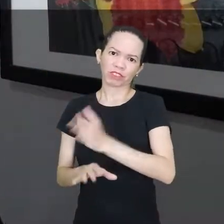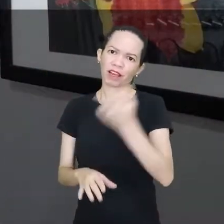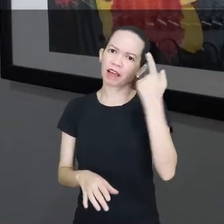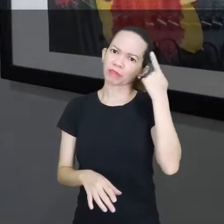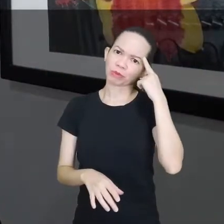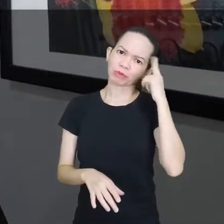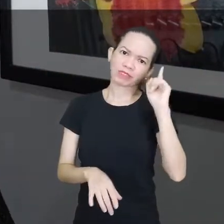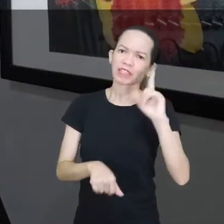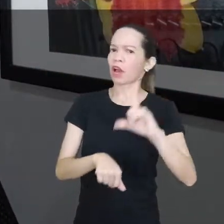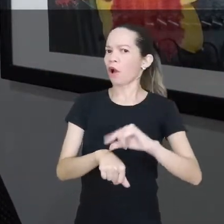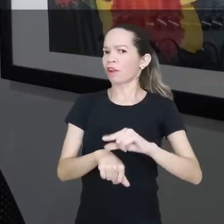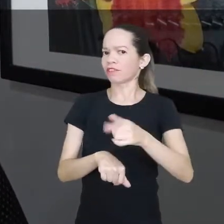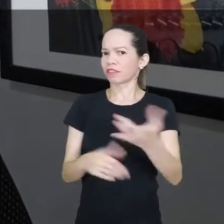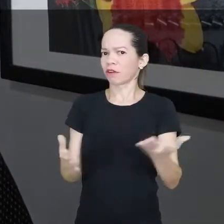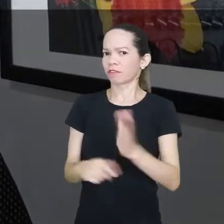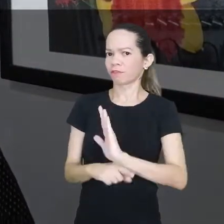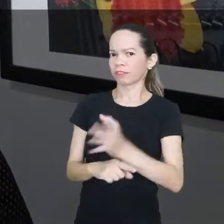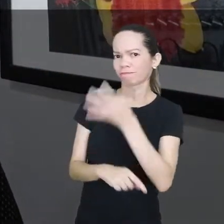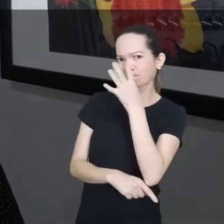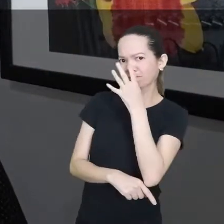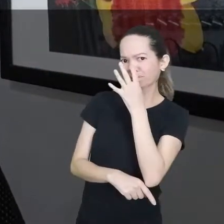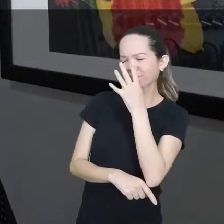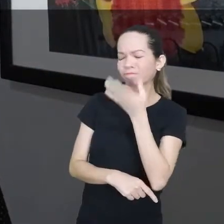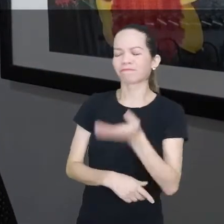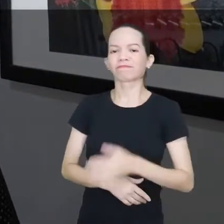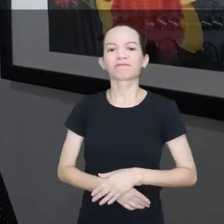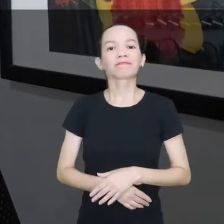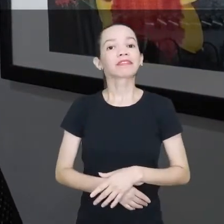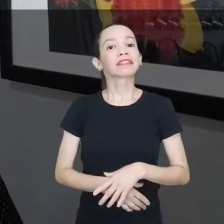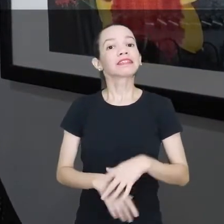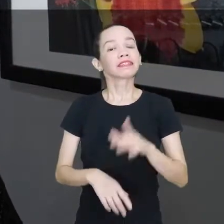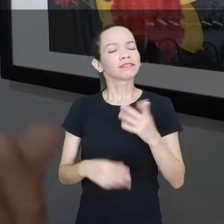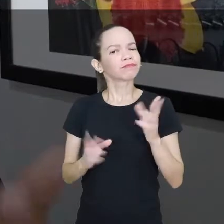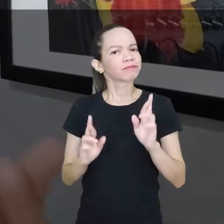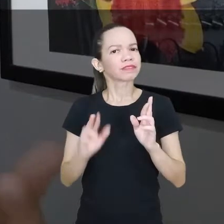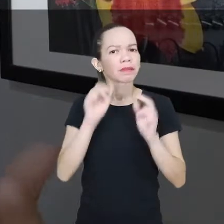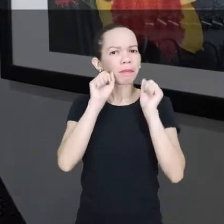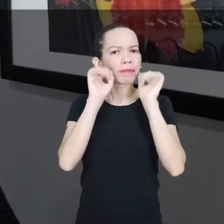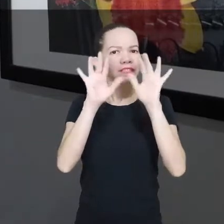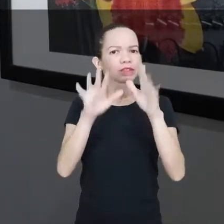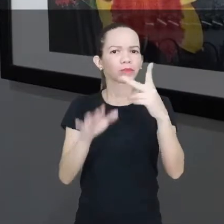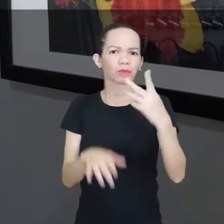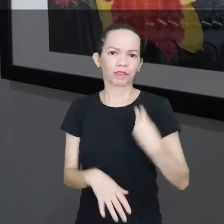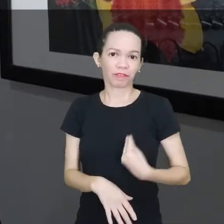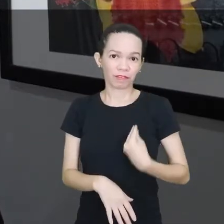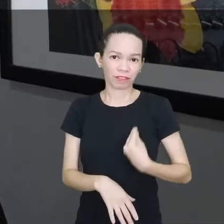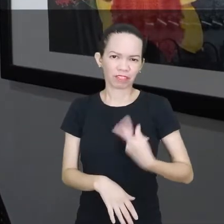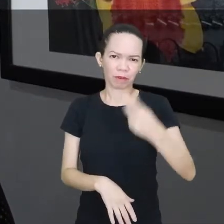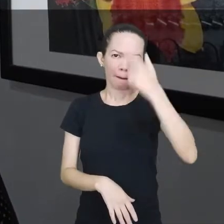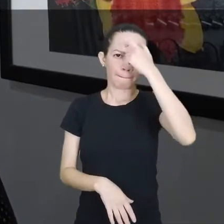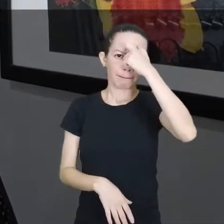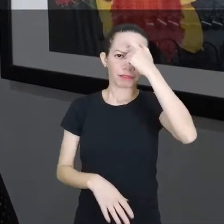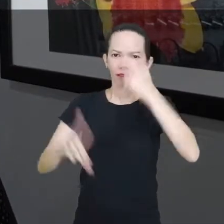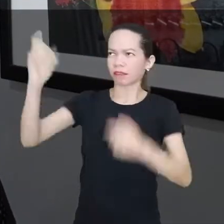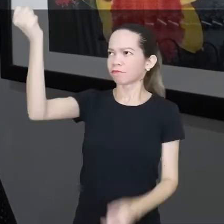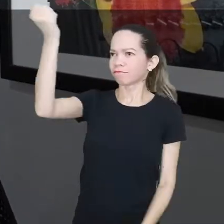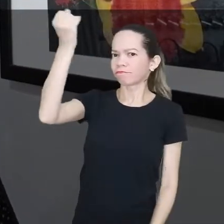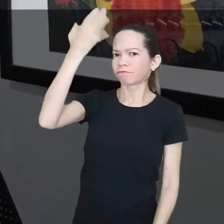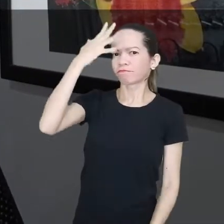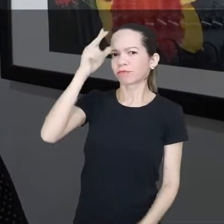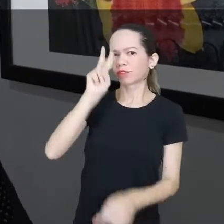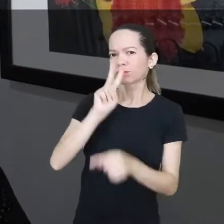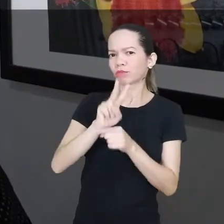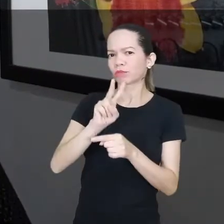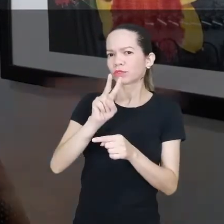você está assistindo esse vídeo, né, esse café pastoral. Que seja bênção na sua vida, que Deus ilumine a sua mente, te proteja,